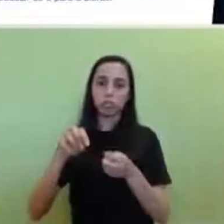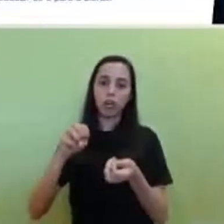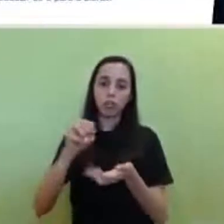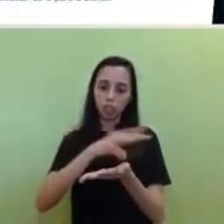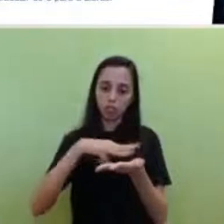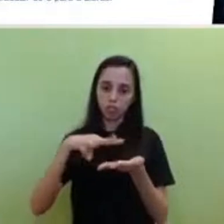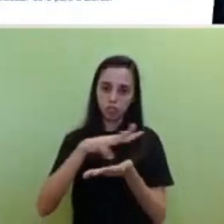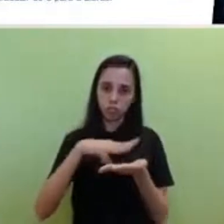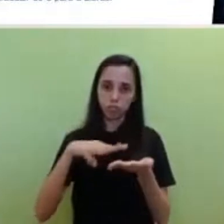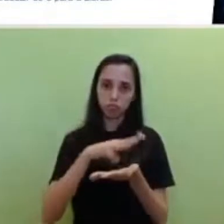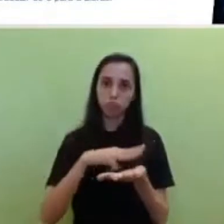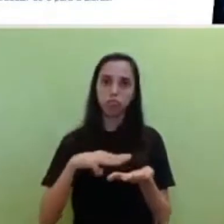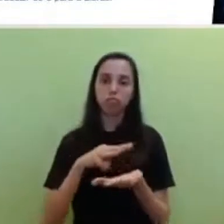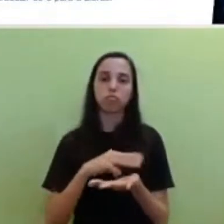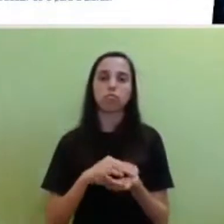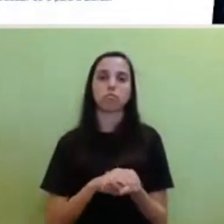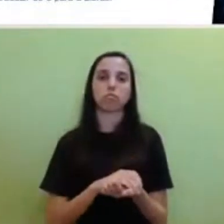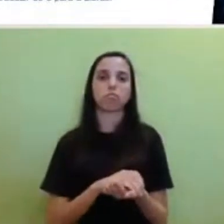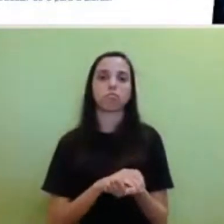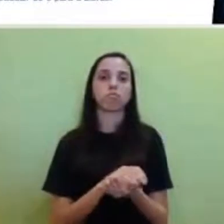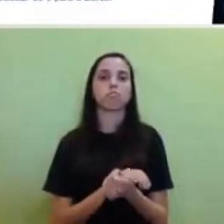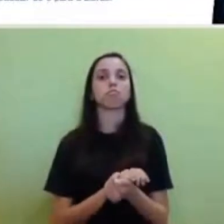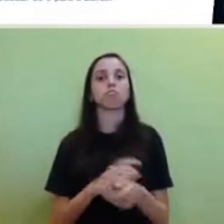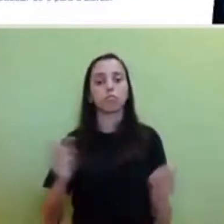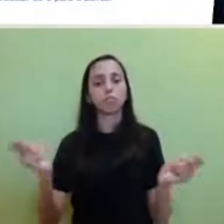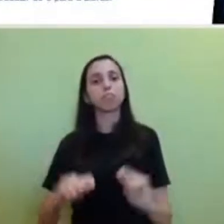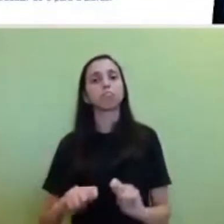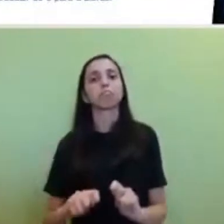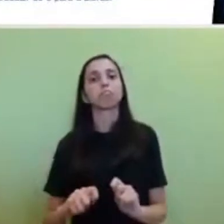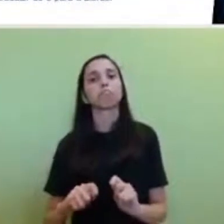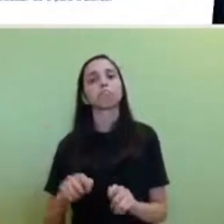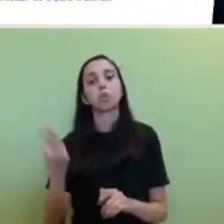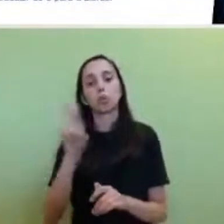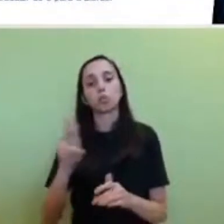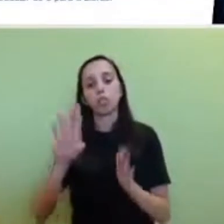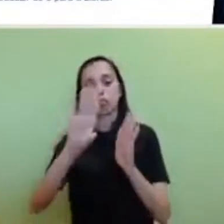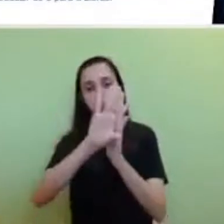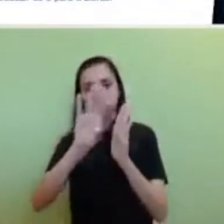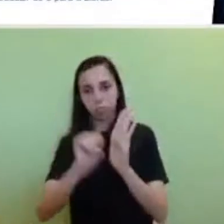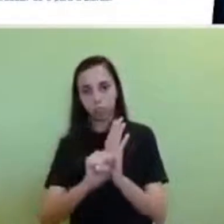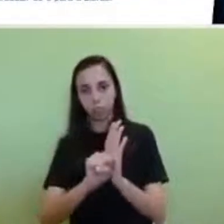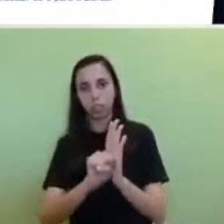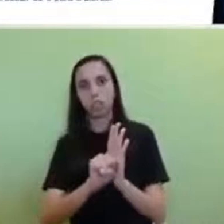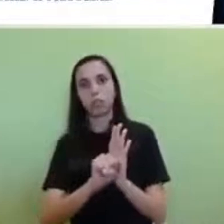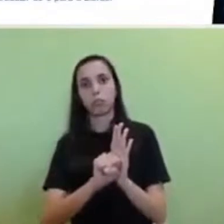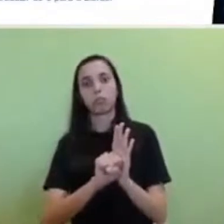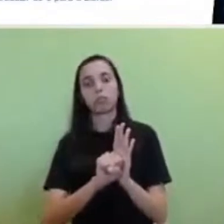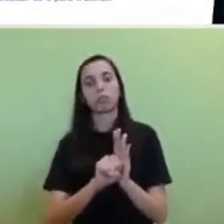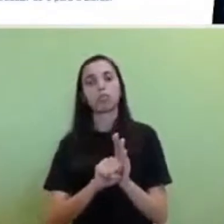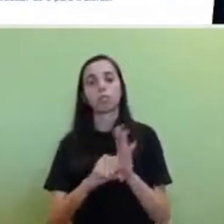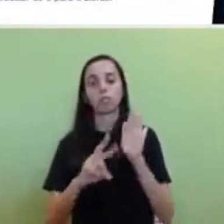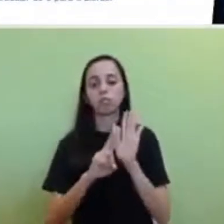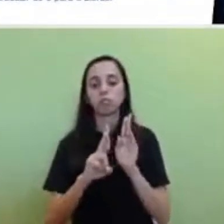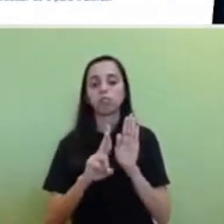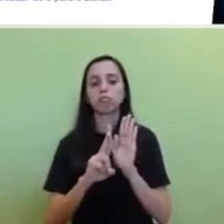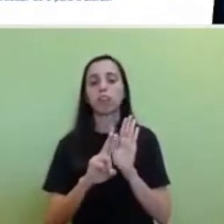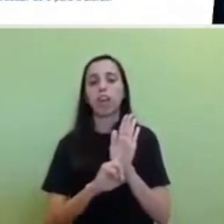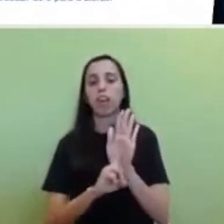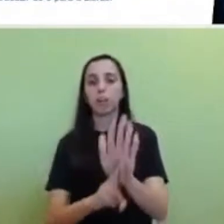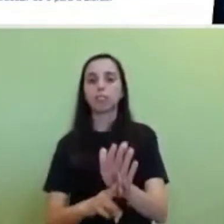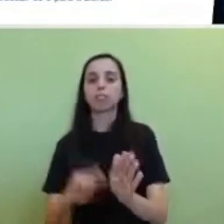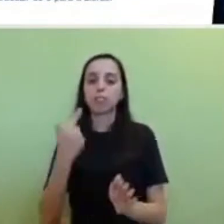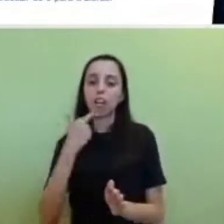Writing. E nós podemos utilizar símbolos que consigam representar a língua a um nível